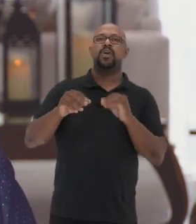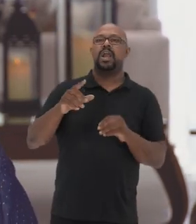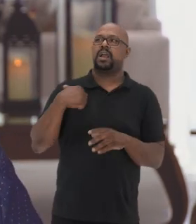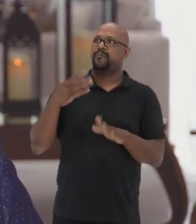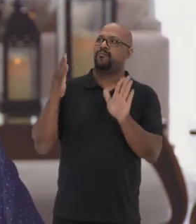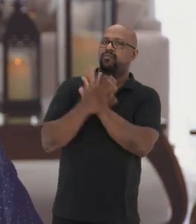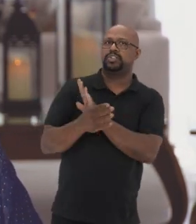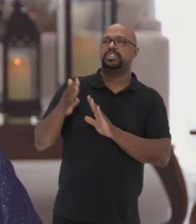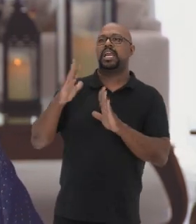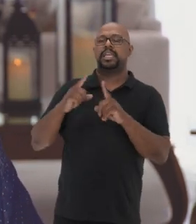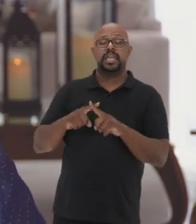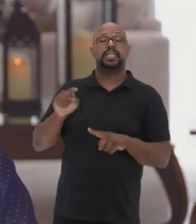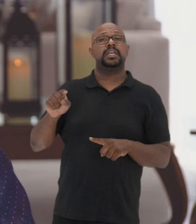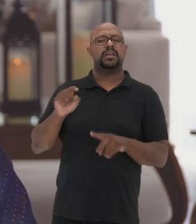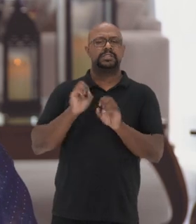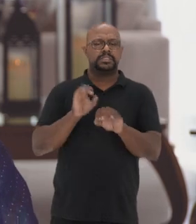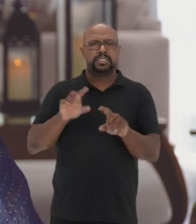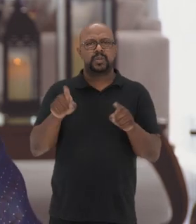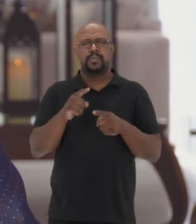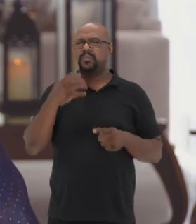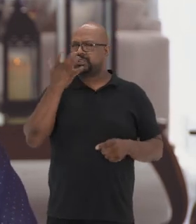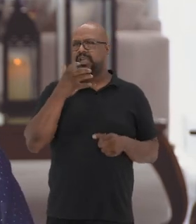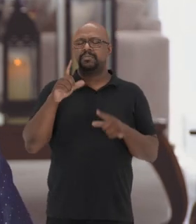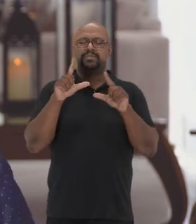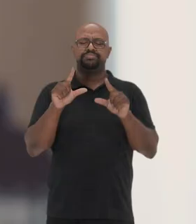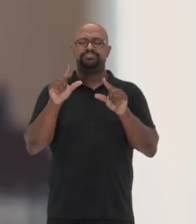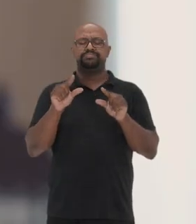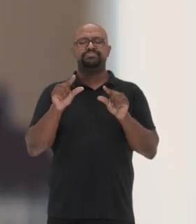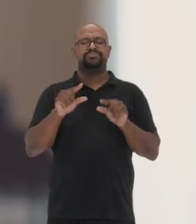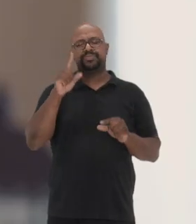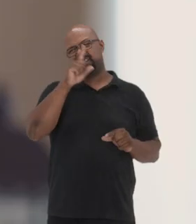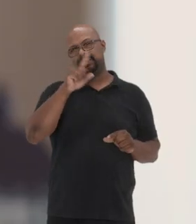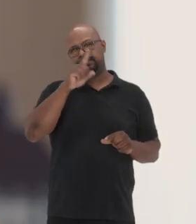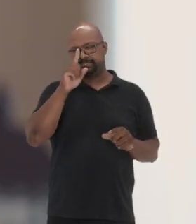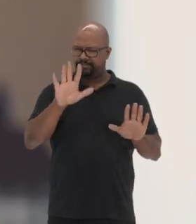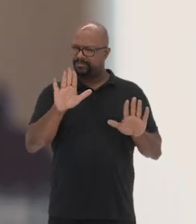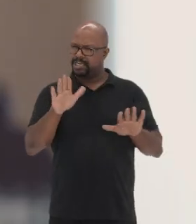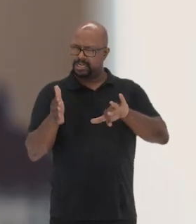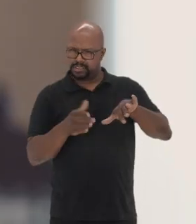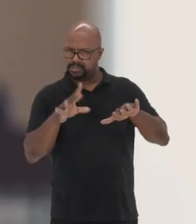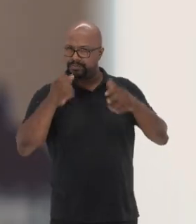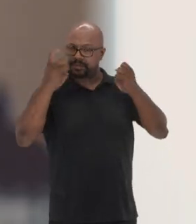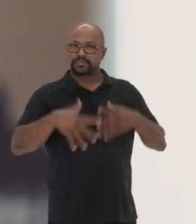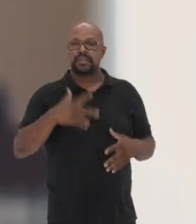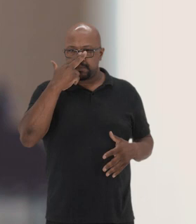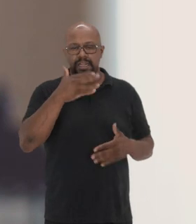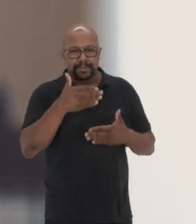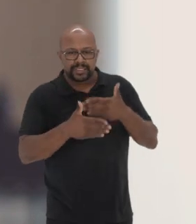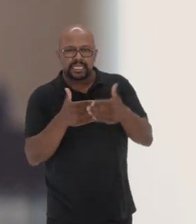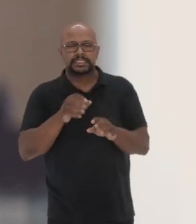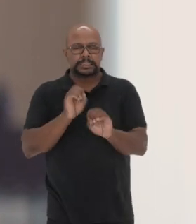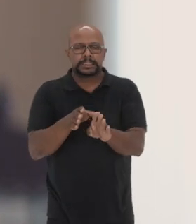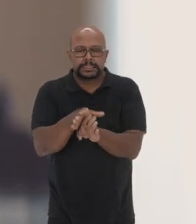catequese e o ensino musical começou a se tornar menos eficiente abrindo paredes aqui Pode parecer que esse processo de